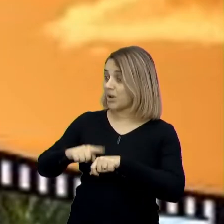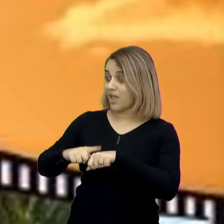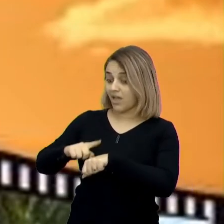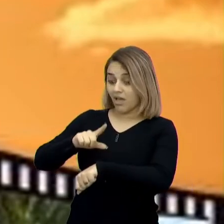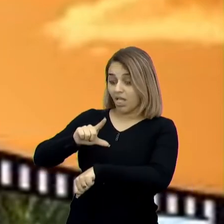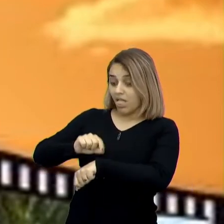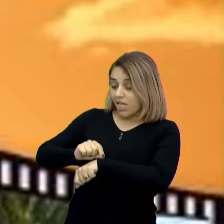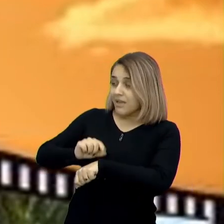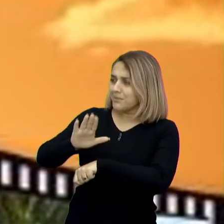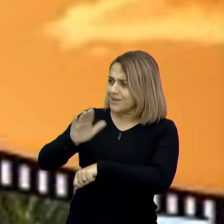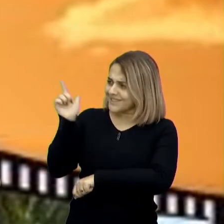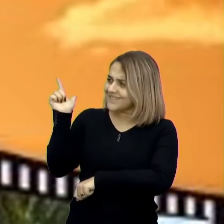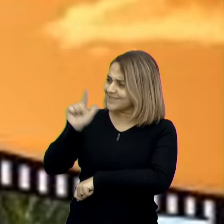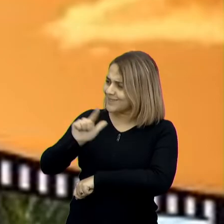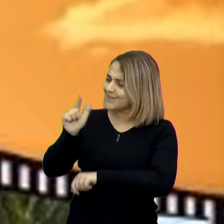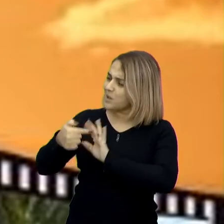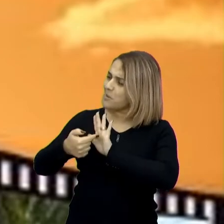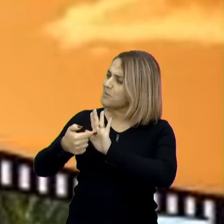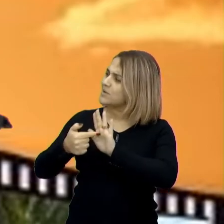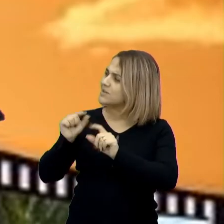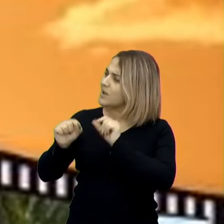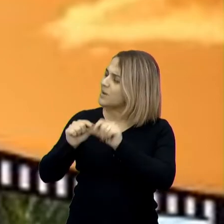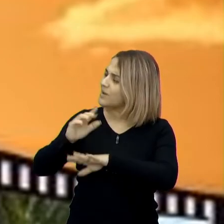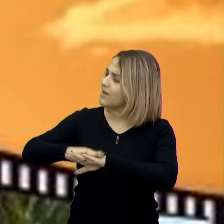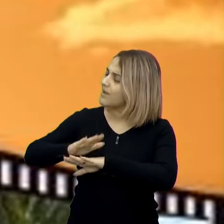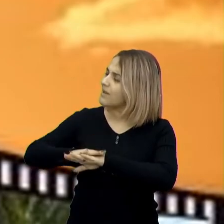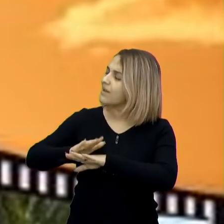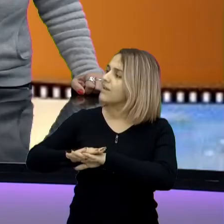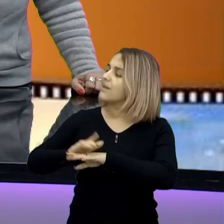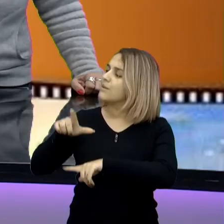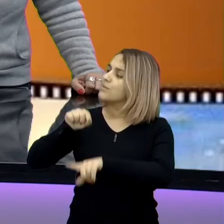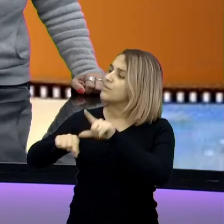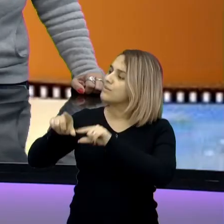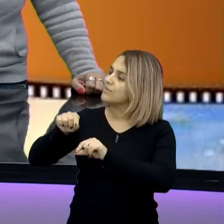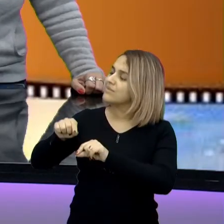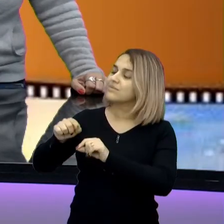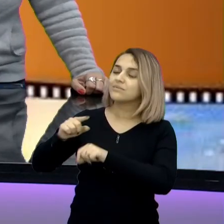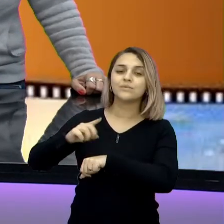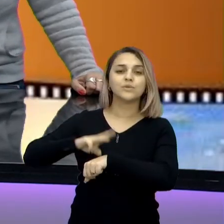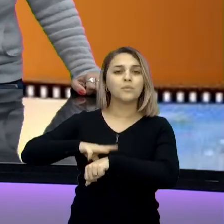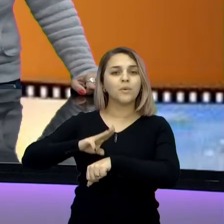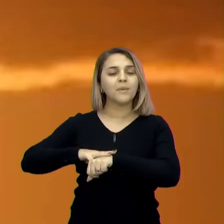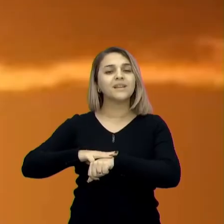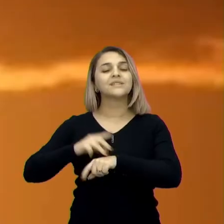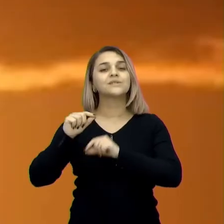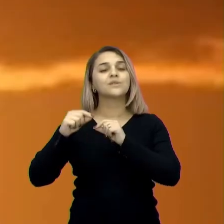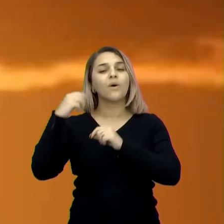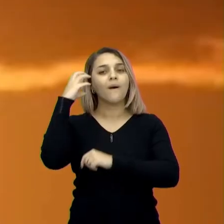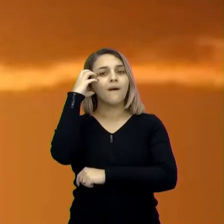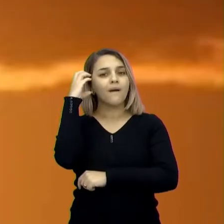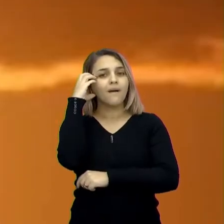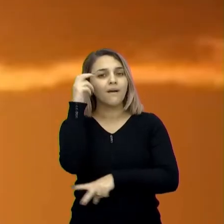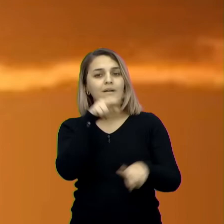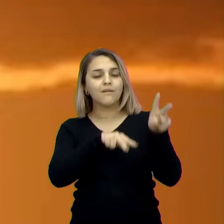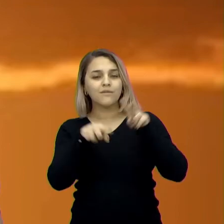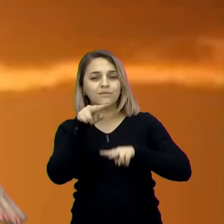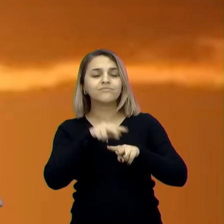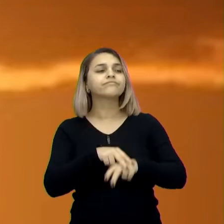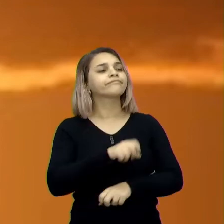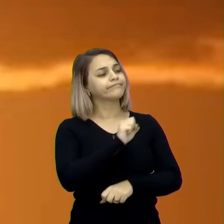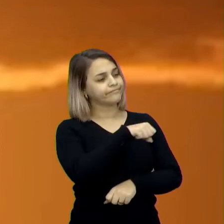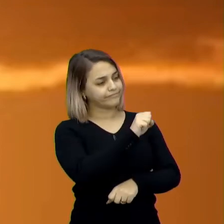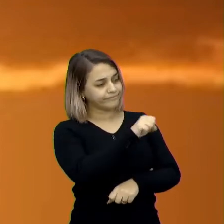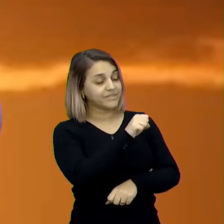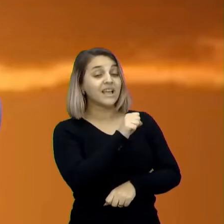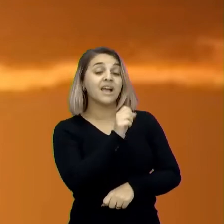conseguiu mostrar um pouco do que é fazer a curadoria na hora de trabalhar com o audiovisual, né? Com certeza, principalmente pensando nesse último vídeo, que é um